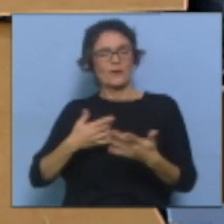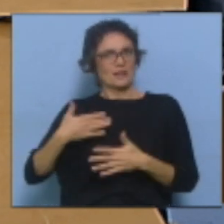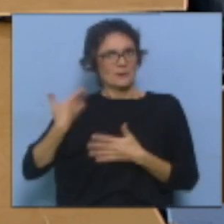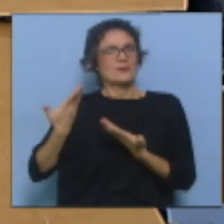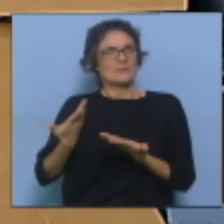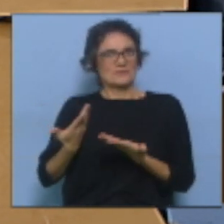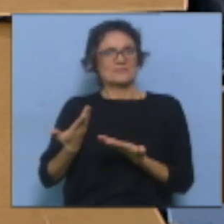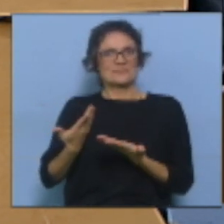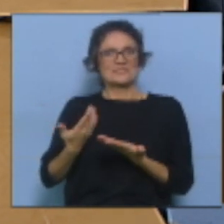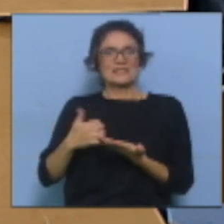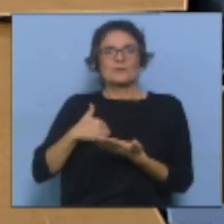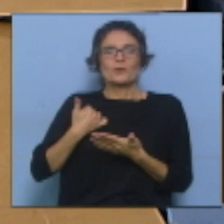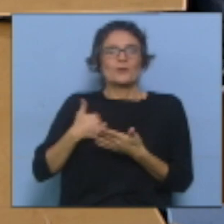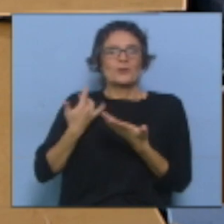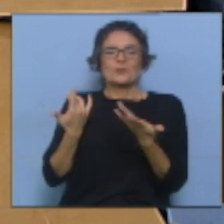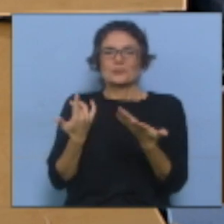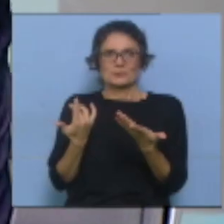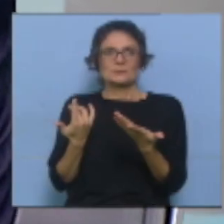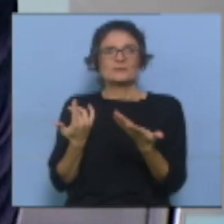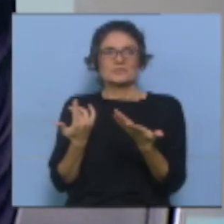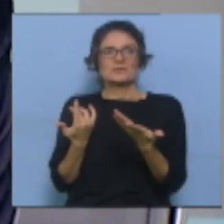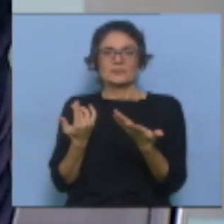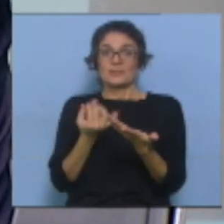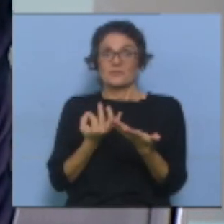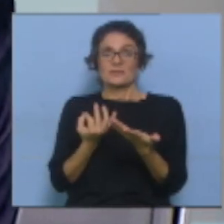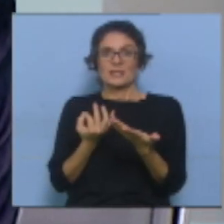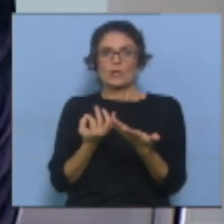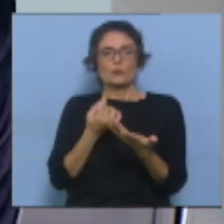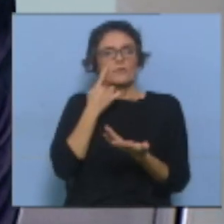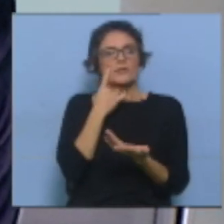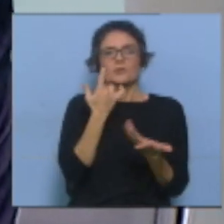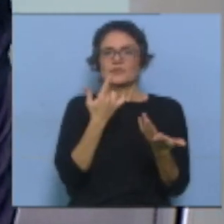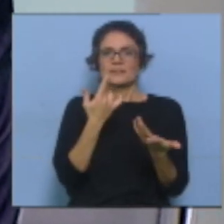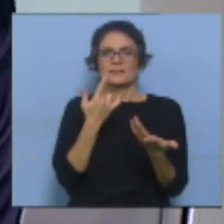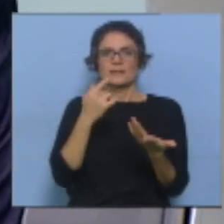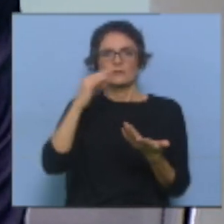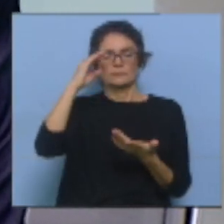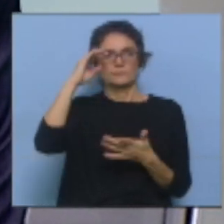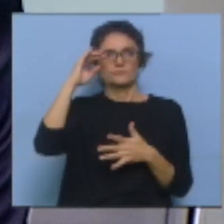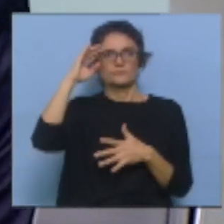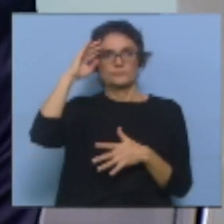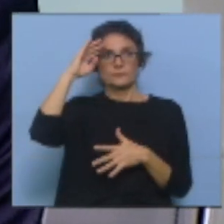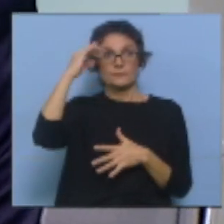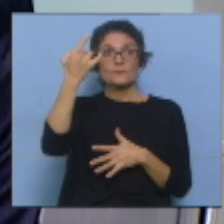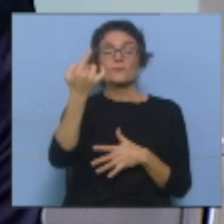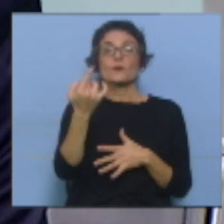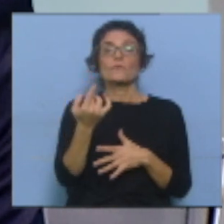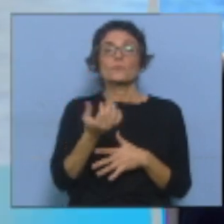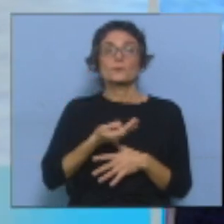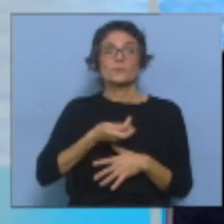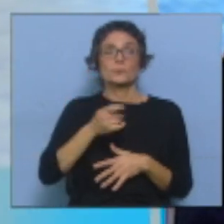a Dora disse uma coisa muito engraçada, que é nós temos o privilégio de conhecer o futuro presbitério da Sociedade de Lisboa.